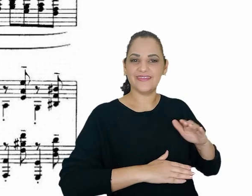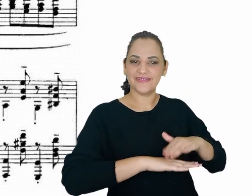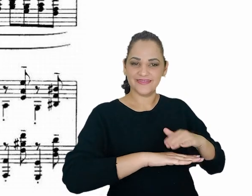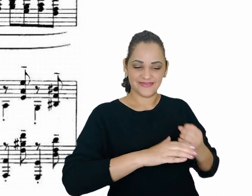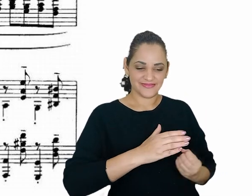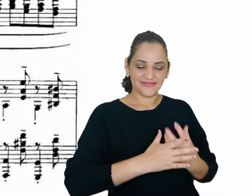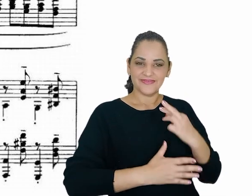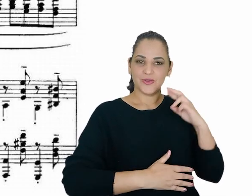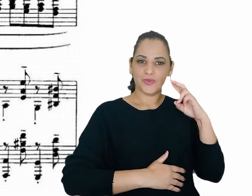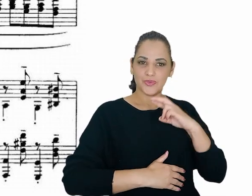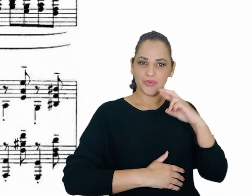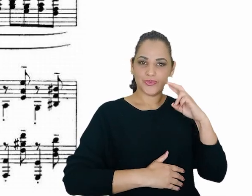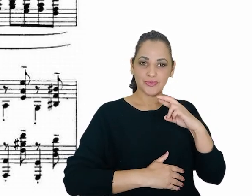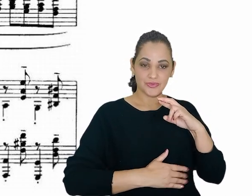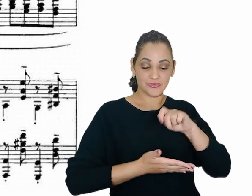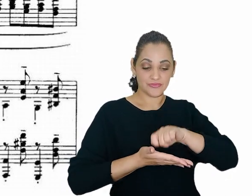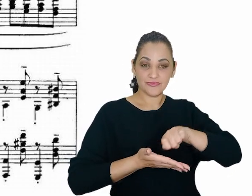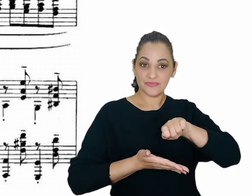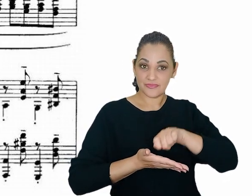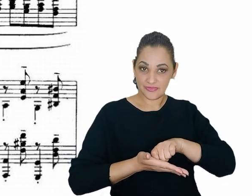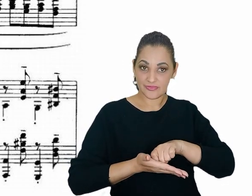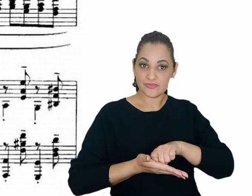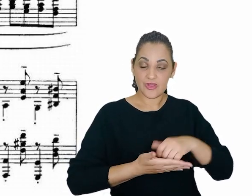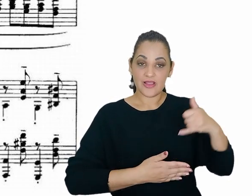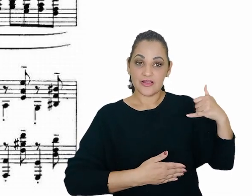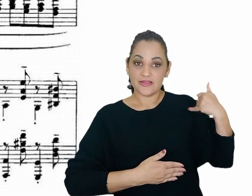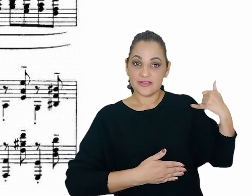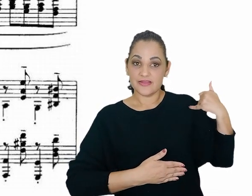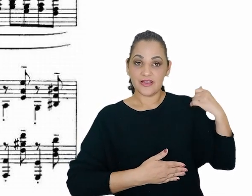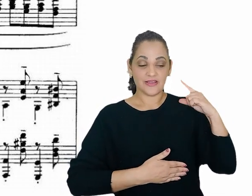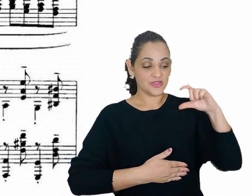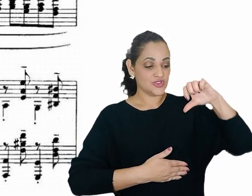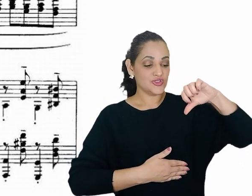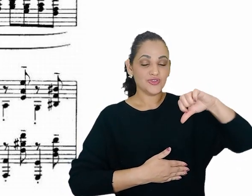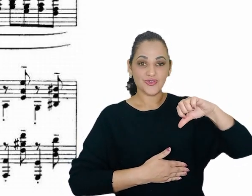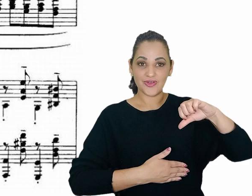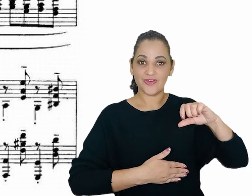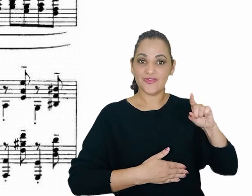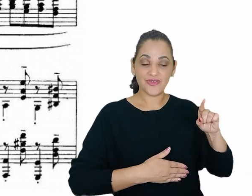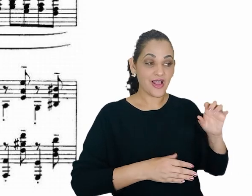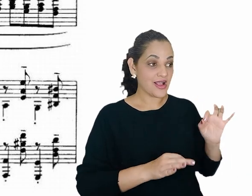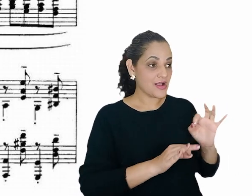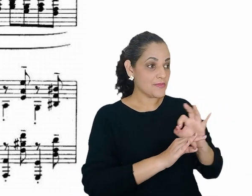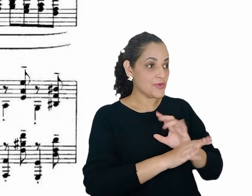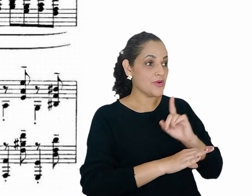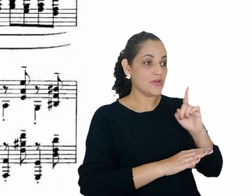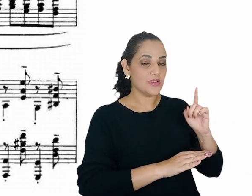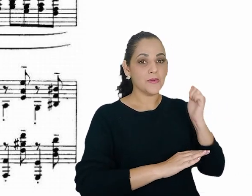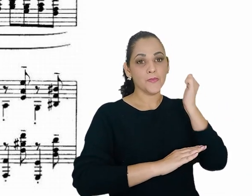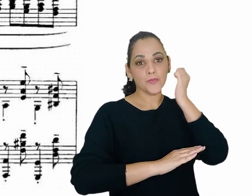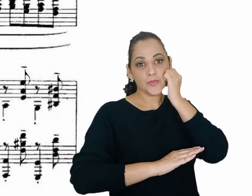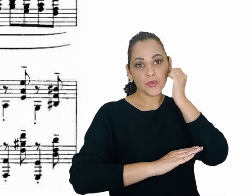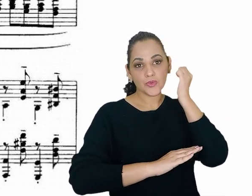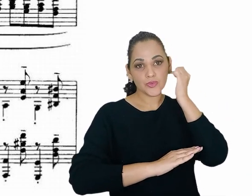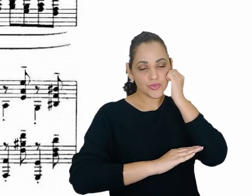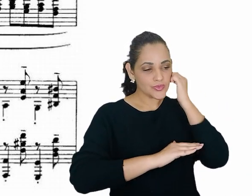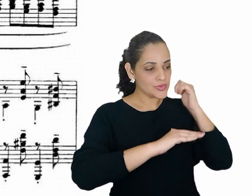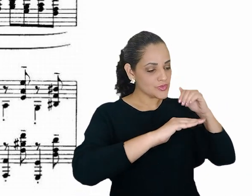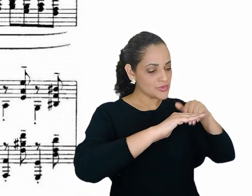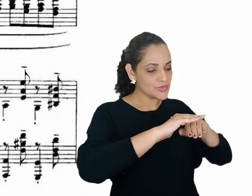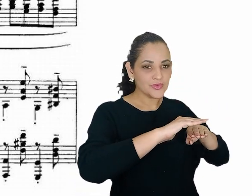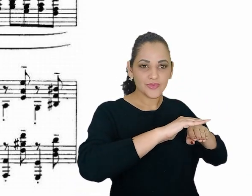de Rachmaninoff. Foi escrita quando ele tinha 19 anos e tinha acabado de terminar o Conservatório de